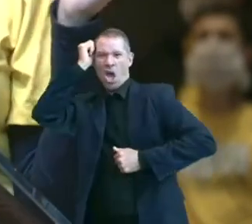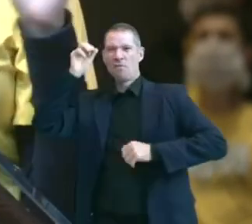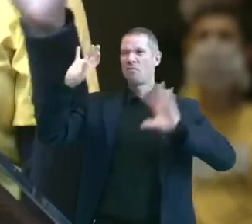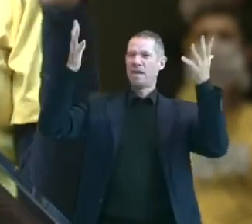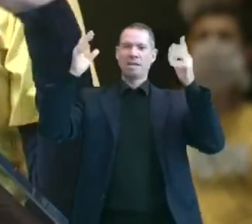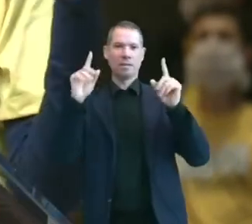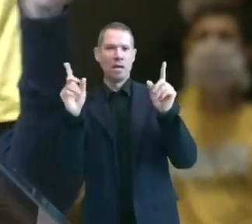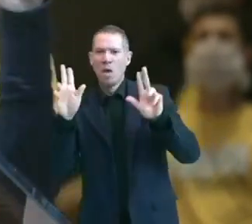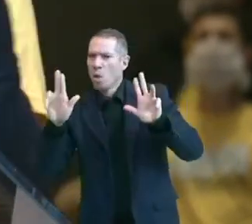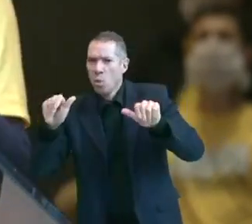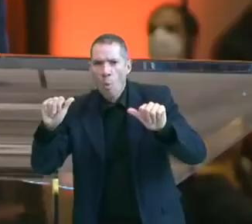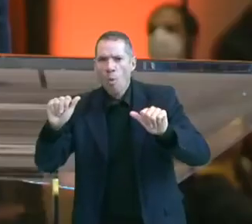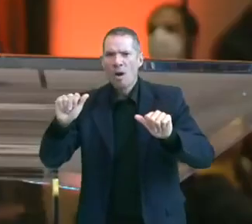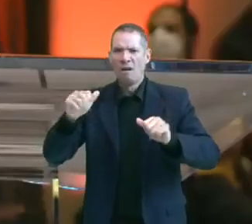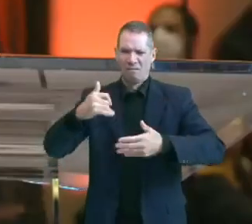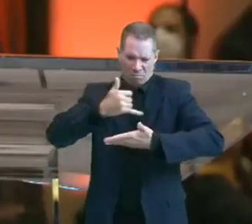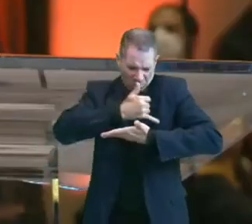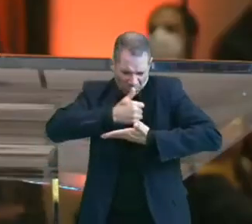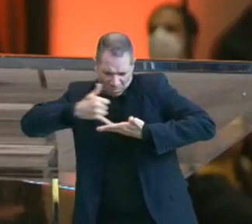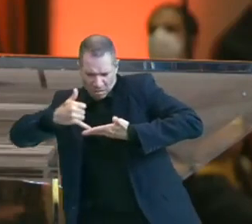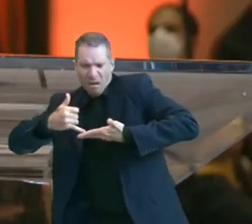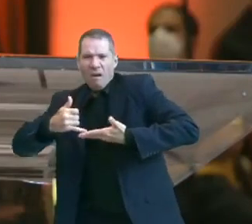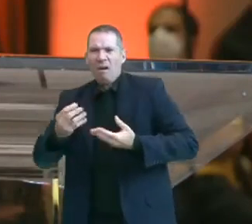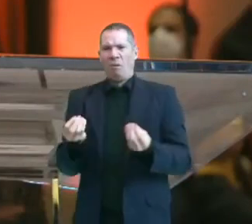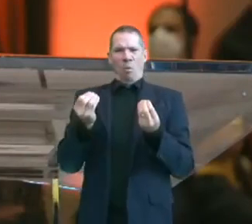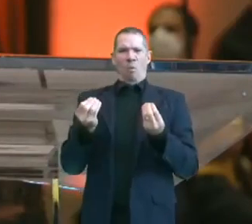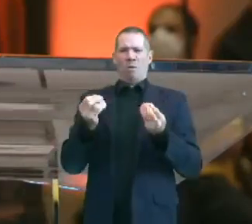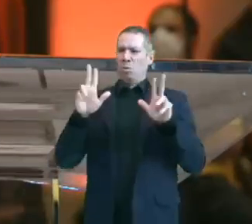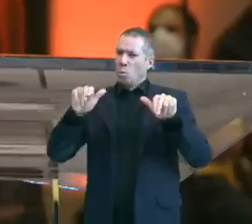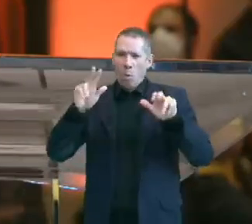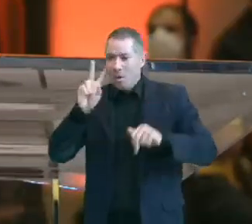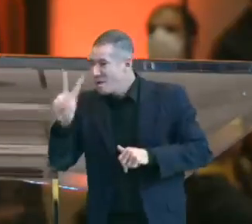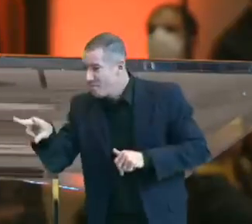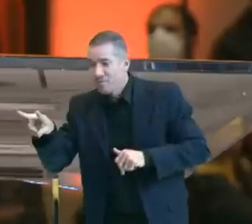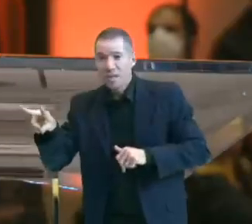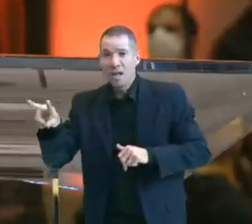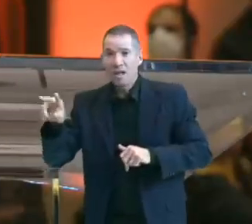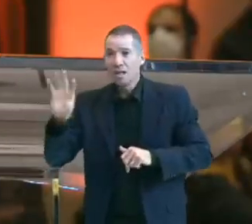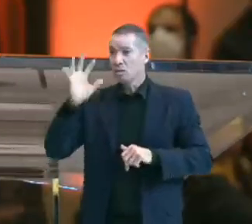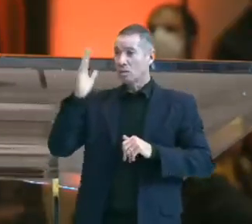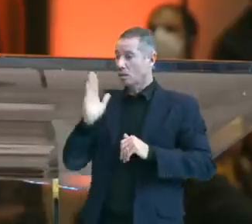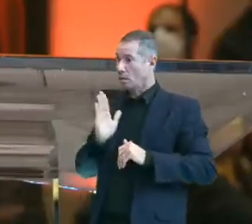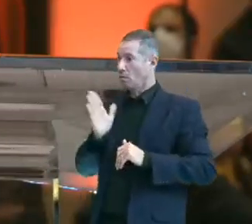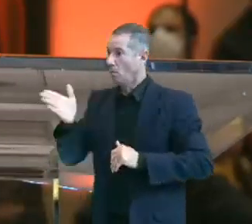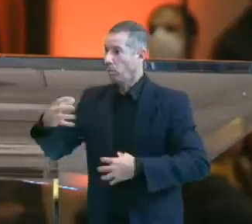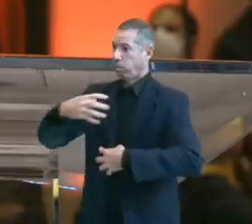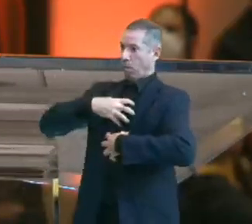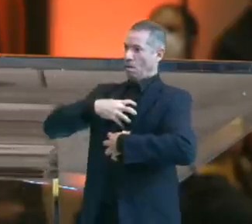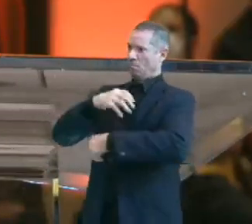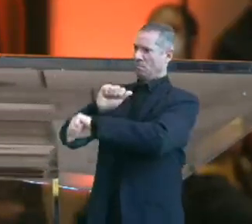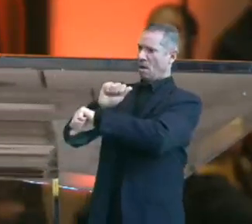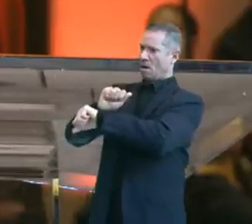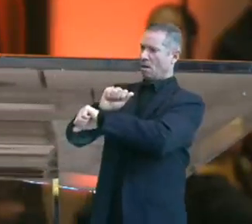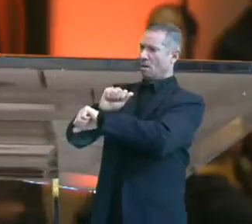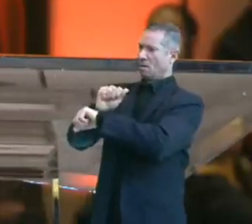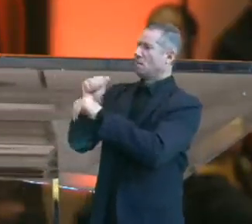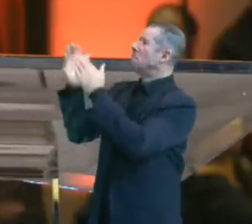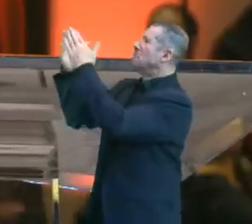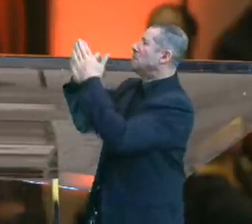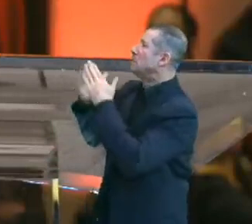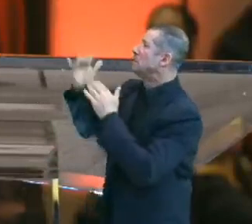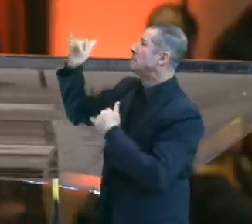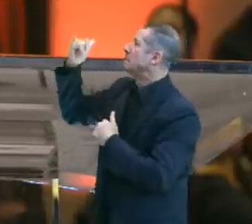esse negócio de Cristolândia, Cracolândia. E quando eu cheguei, que eu vi essa situação, eu parei e eu pedi perdão a